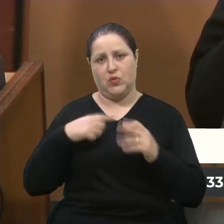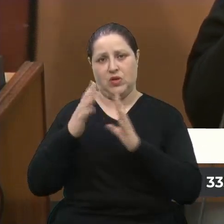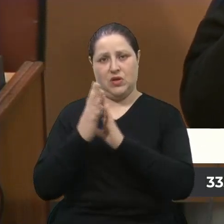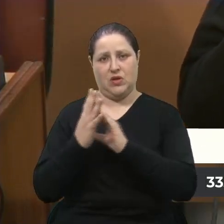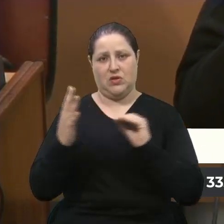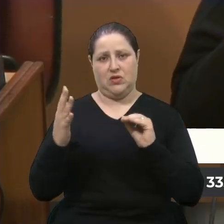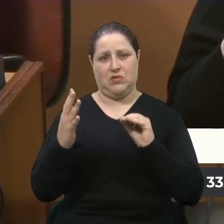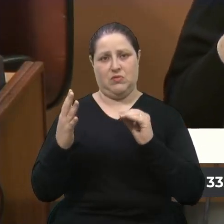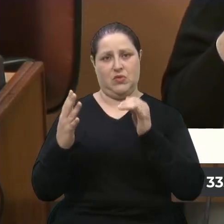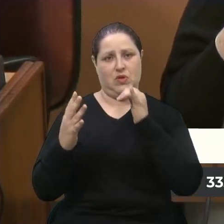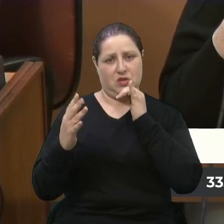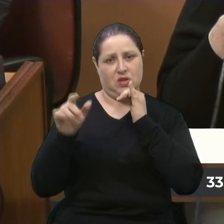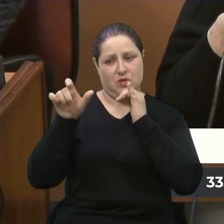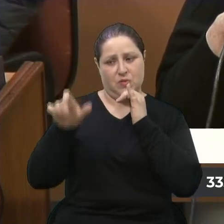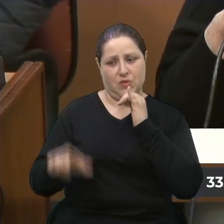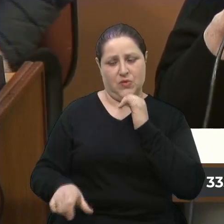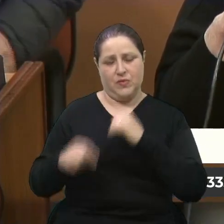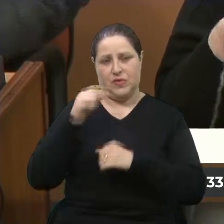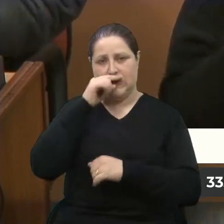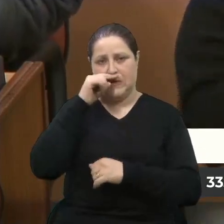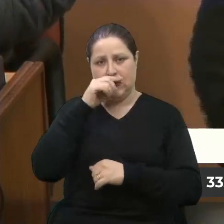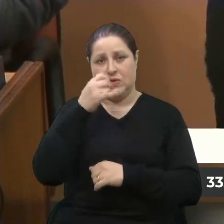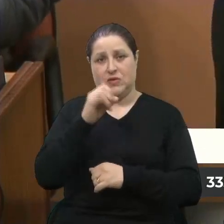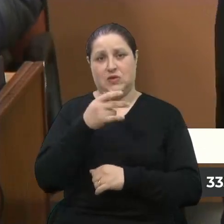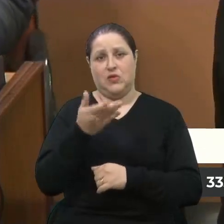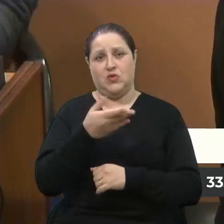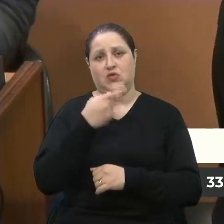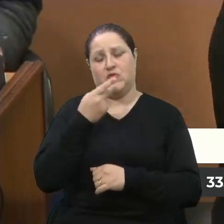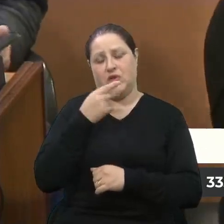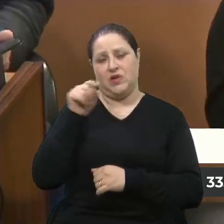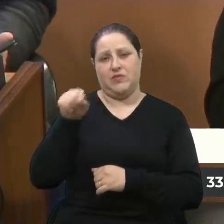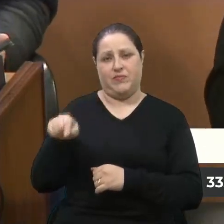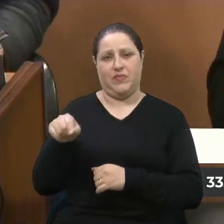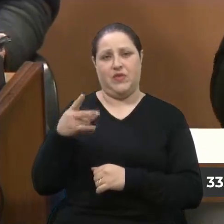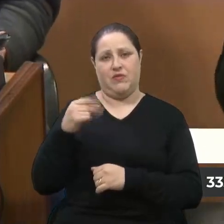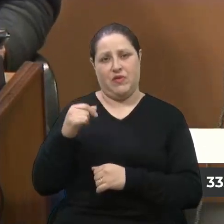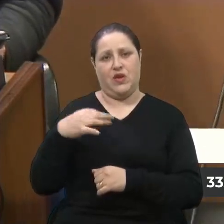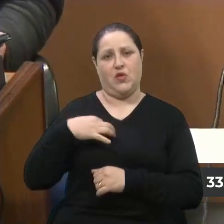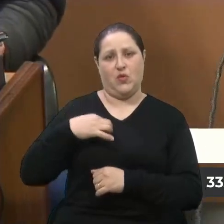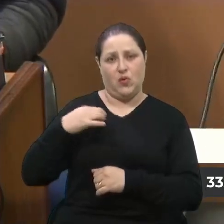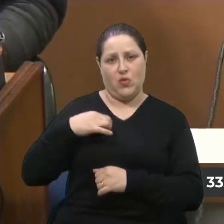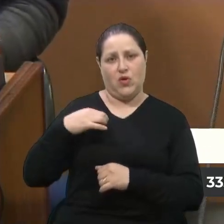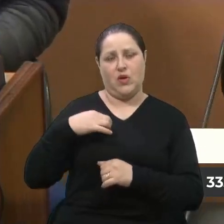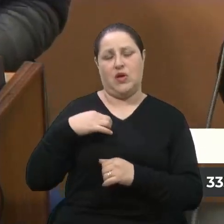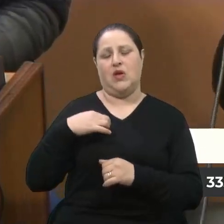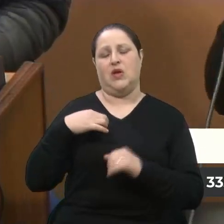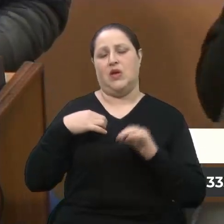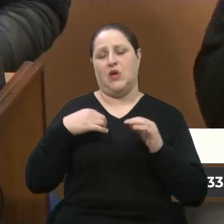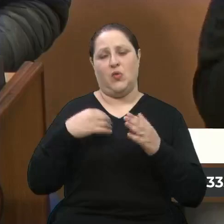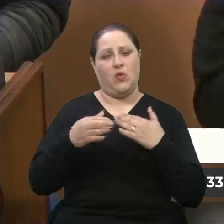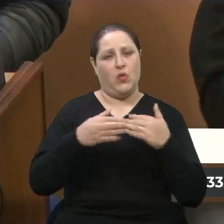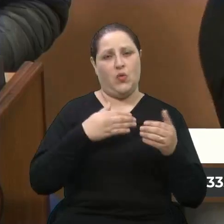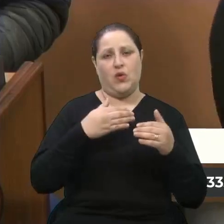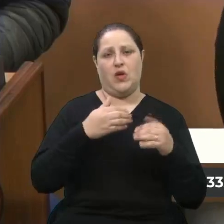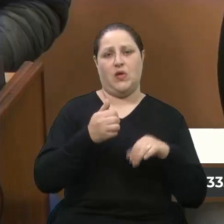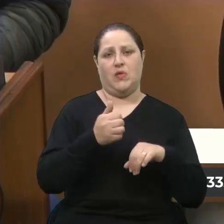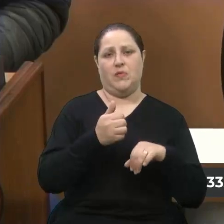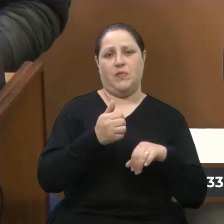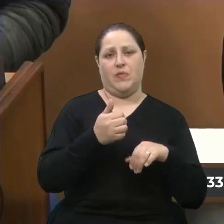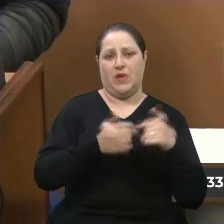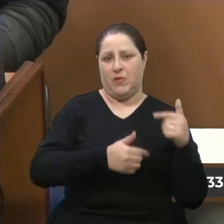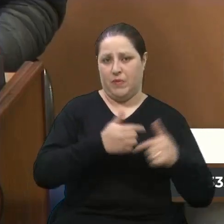Sartori. Eu acho que isso, se tu disser hoje, o Sartori vai concorrer a qualquer cargo, todo mundo já